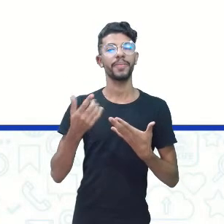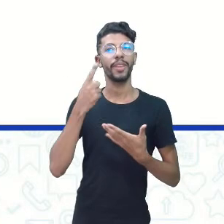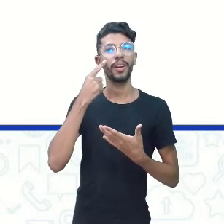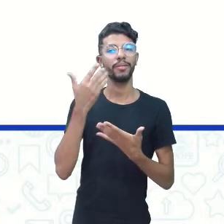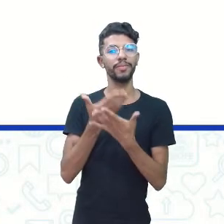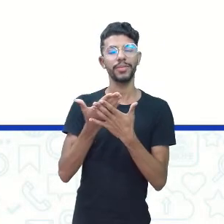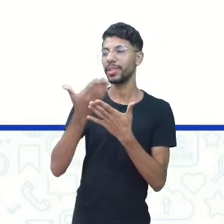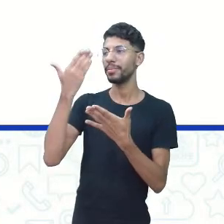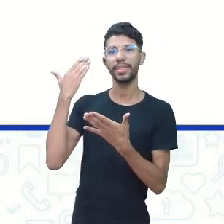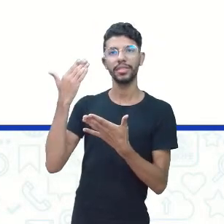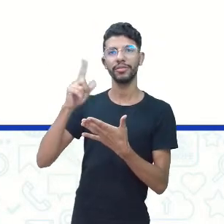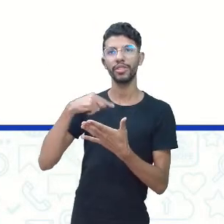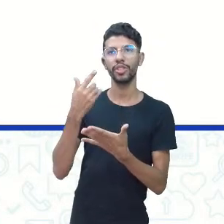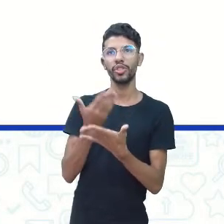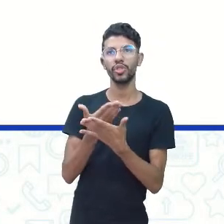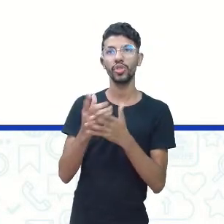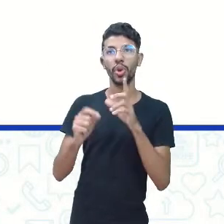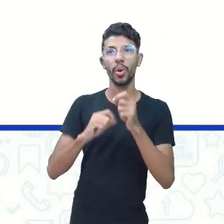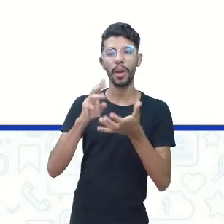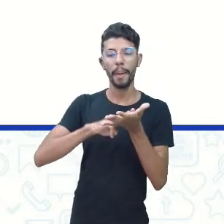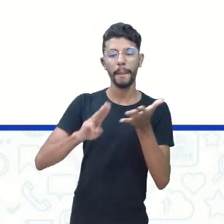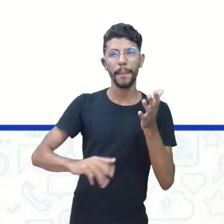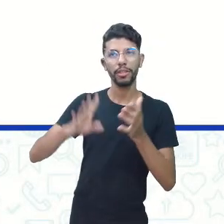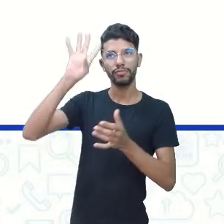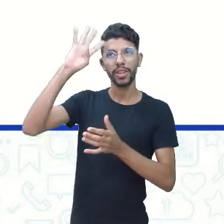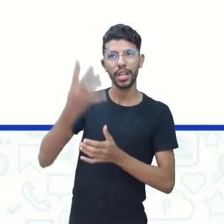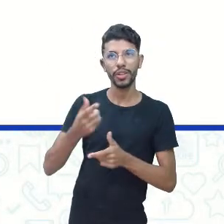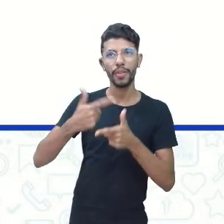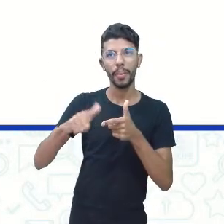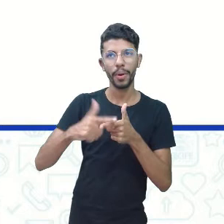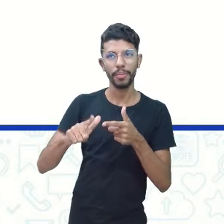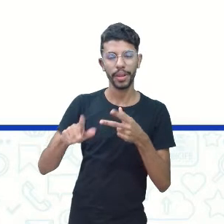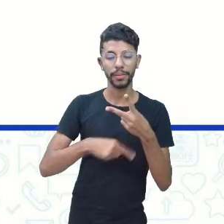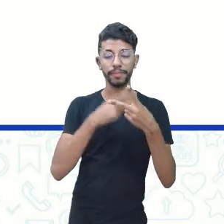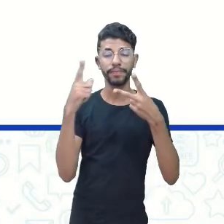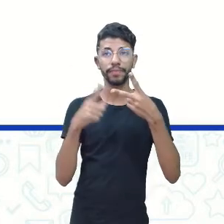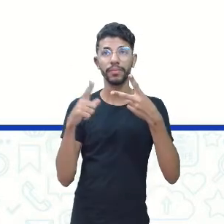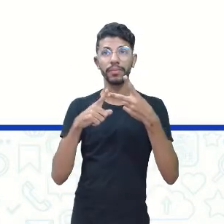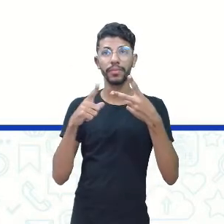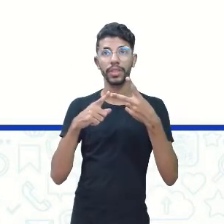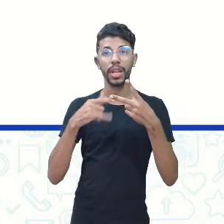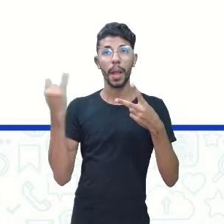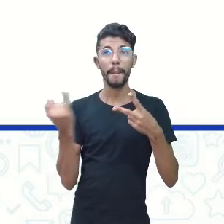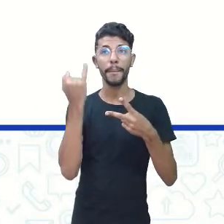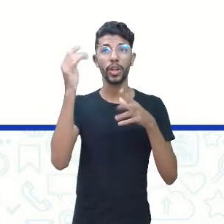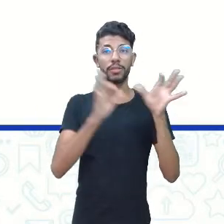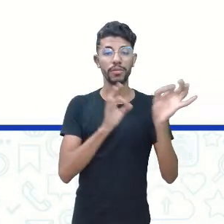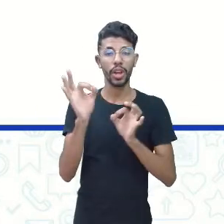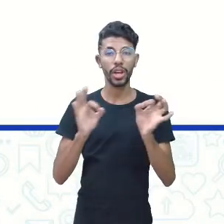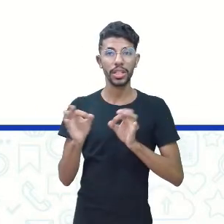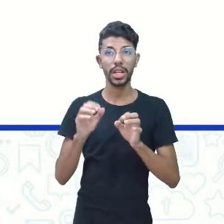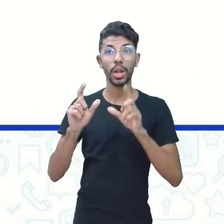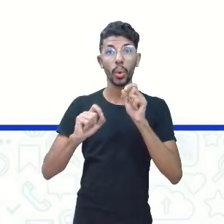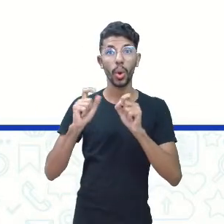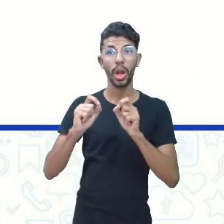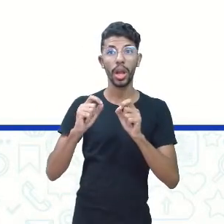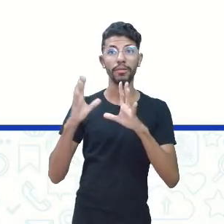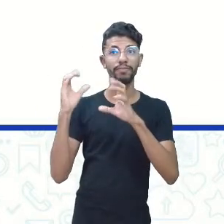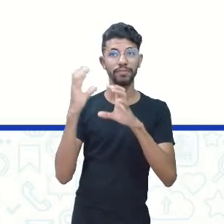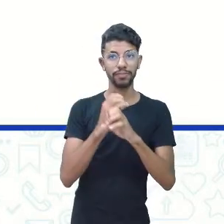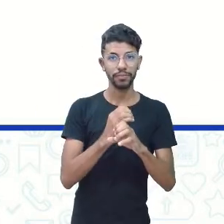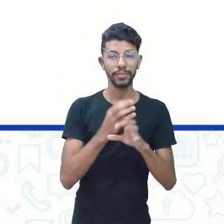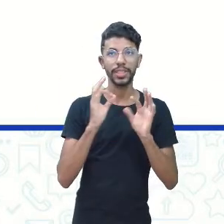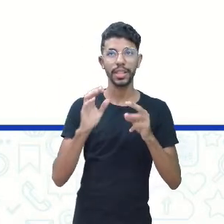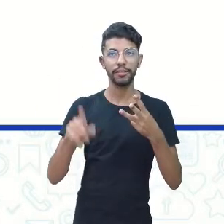a gente viu métodos para resolver um problema, a gente viu a importância da ordem dessas operações e a